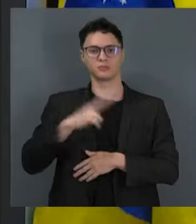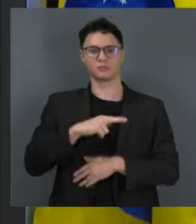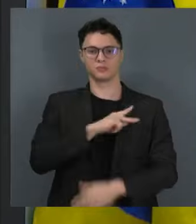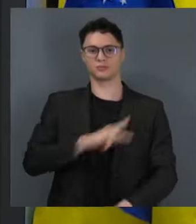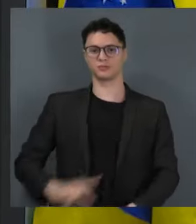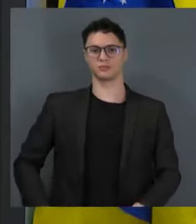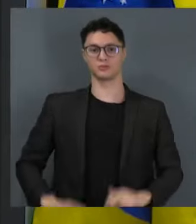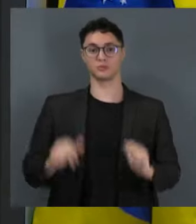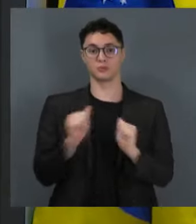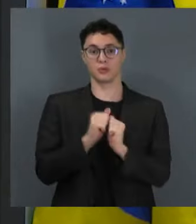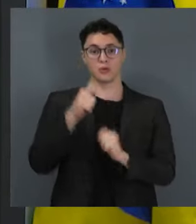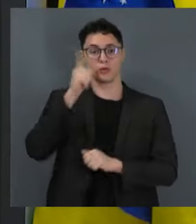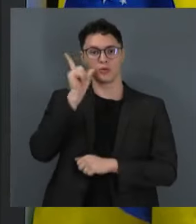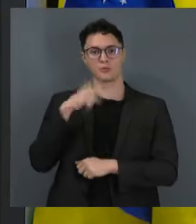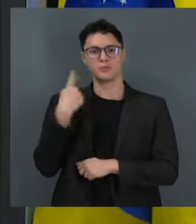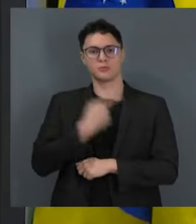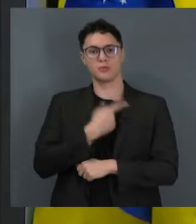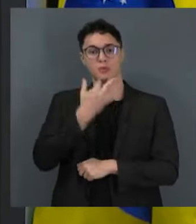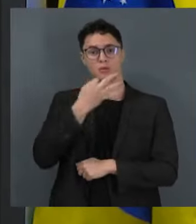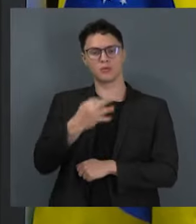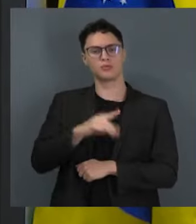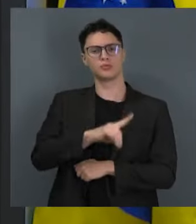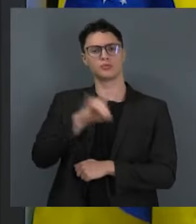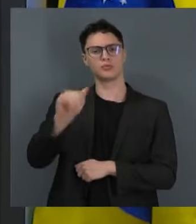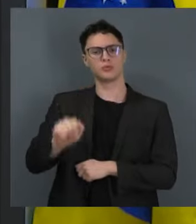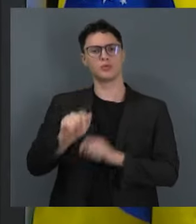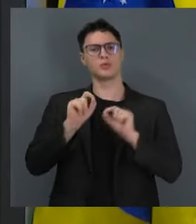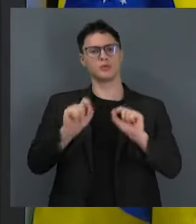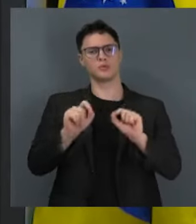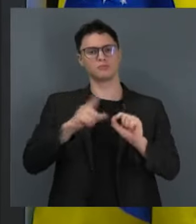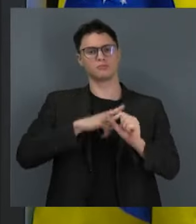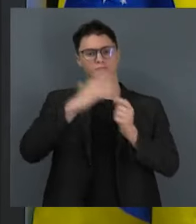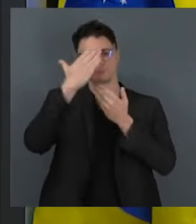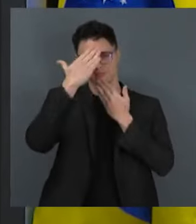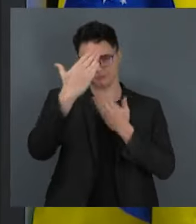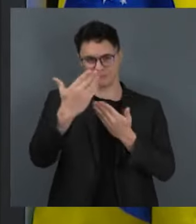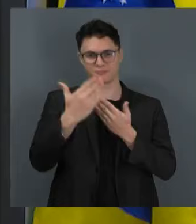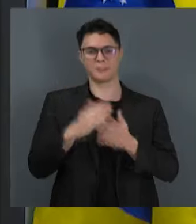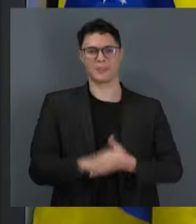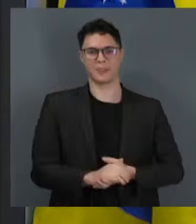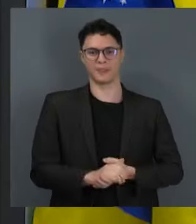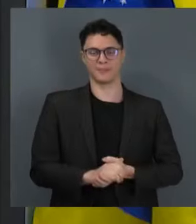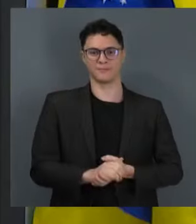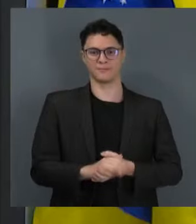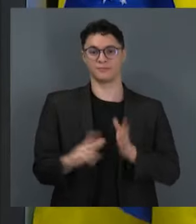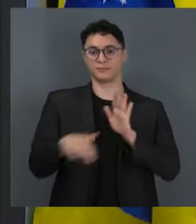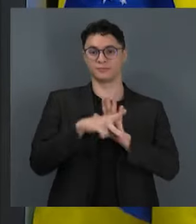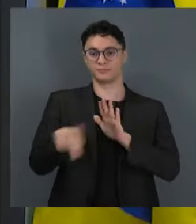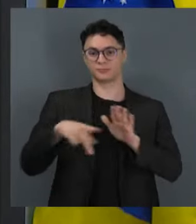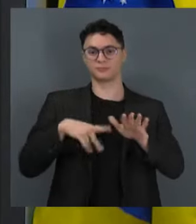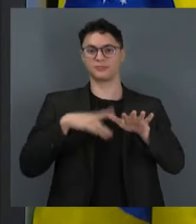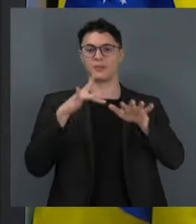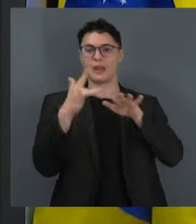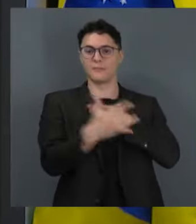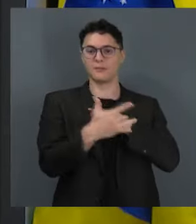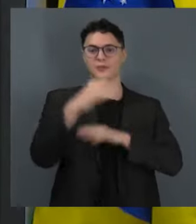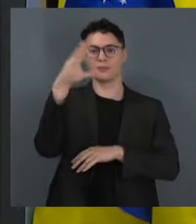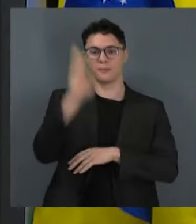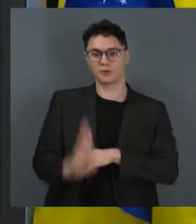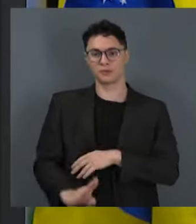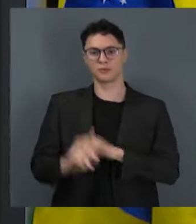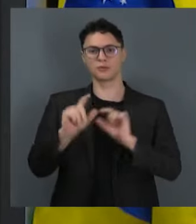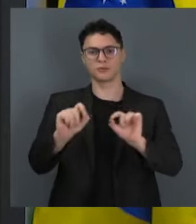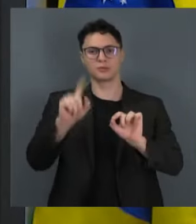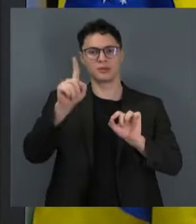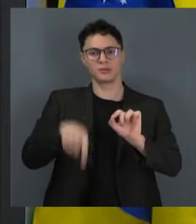aqui e foi o comentário do dia e eu agradeço a mídia brasileira até